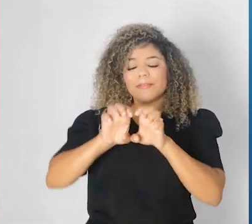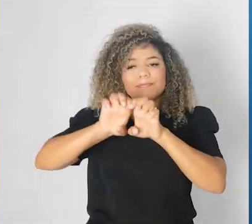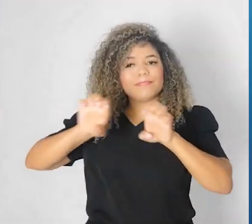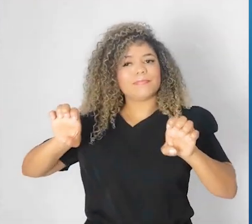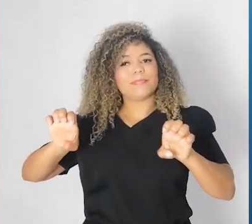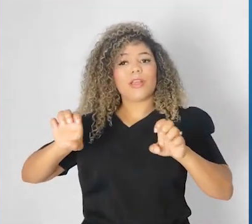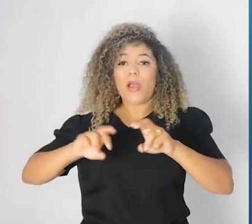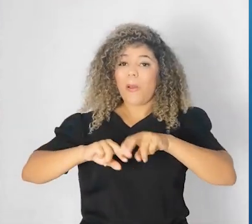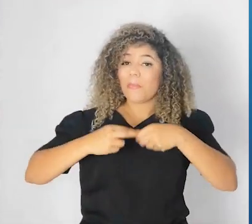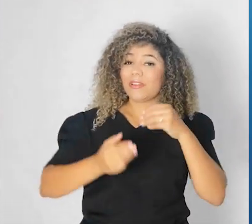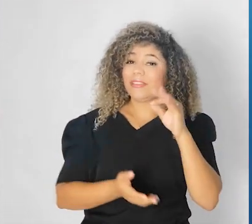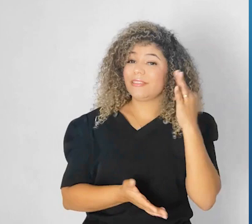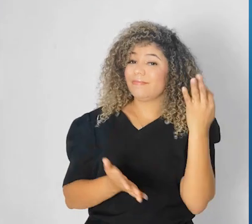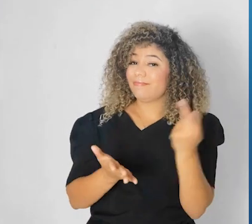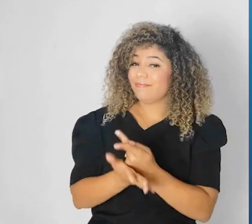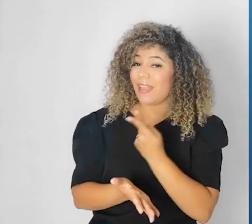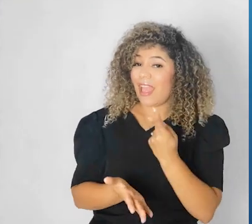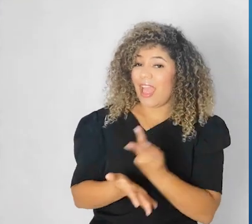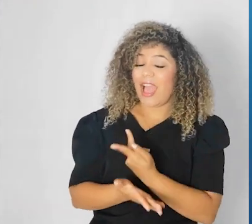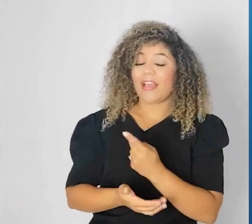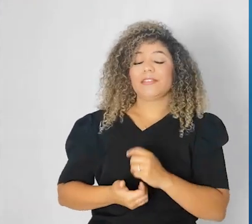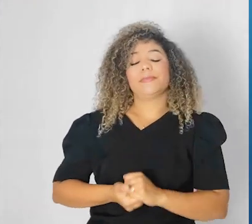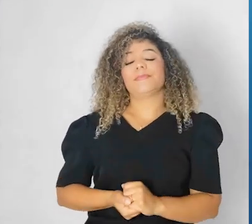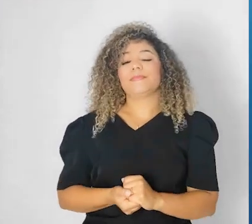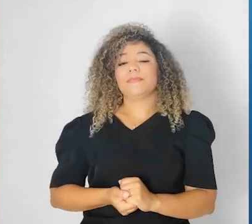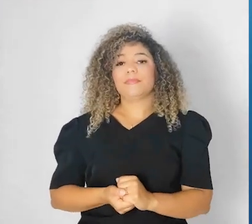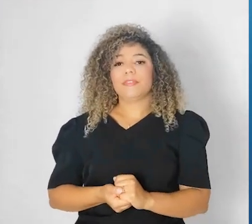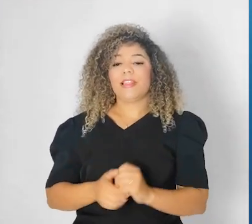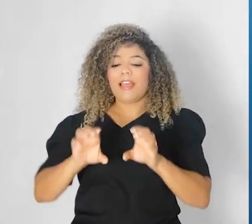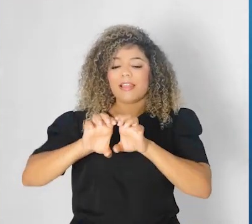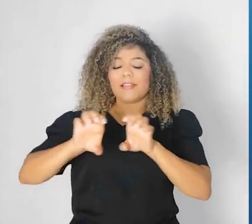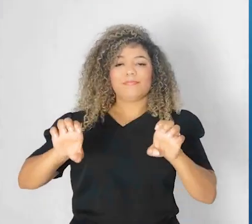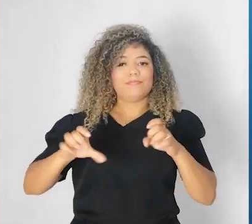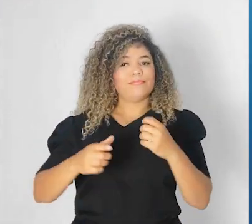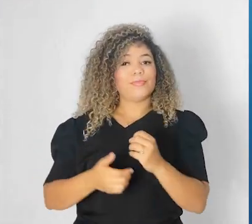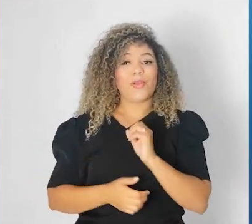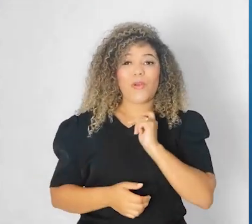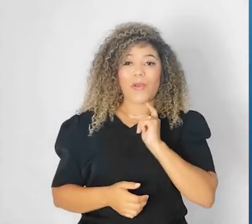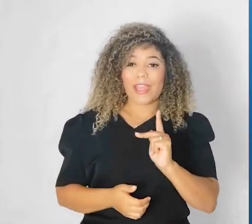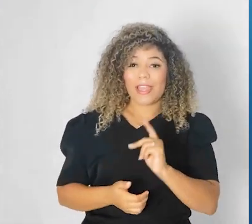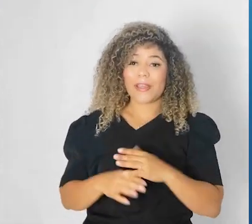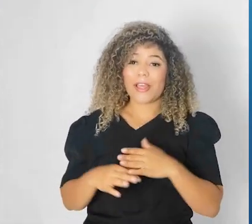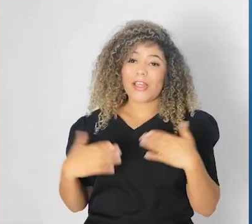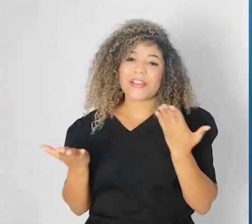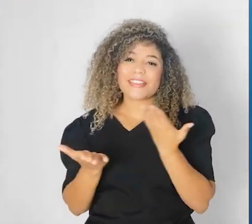é falsa, né? Não é solução da equação, beleza? A nossa aula